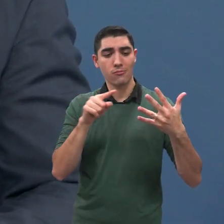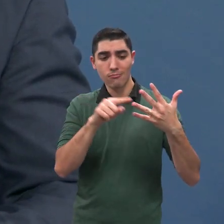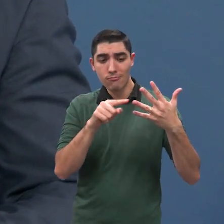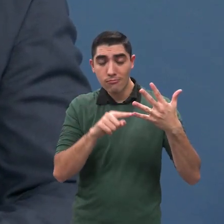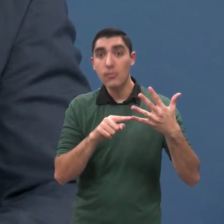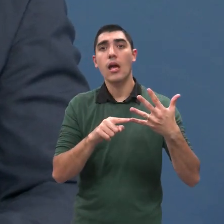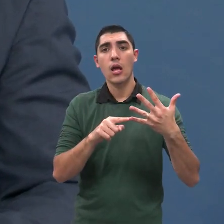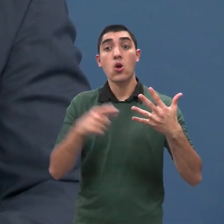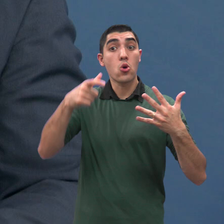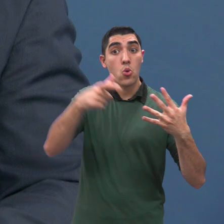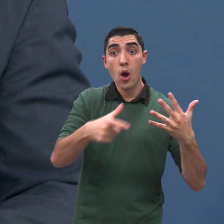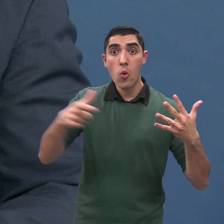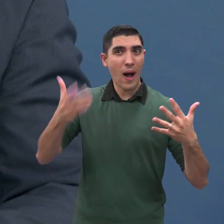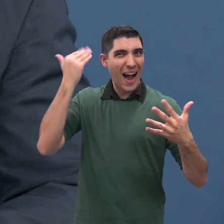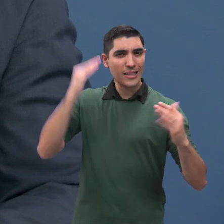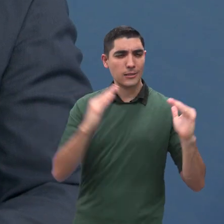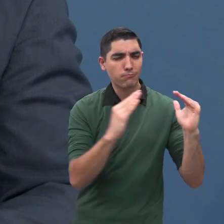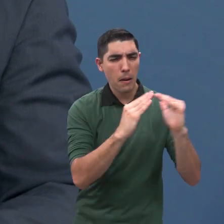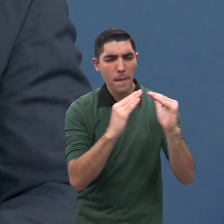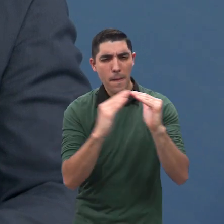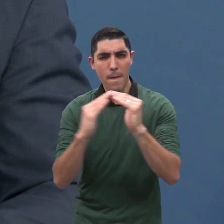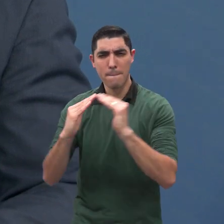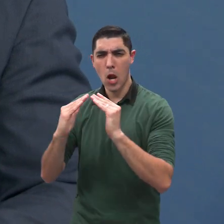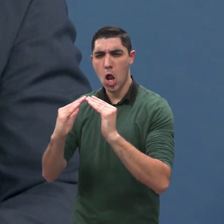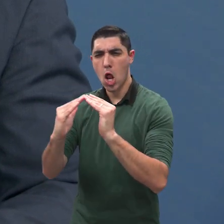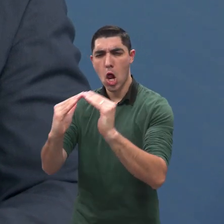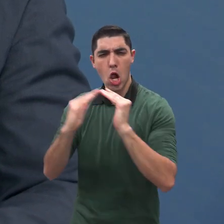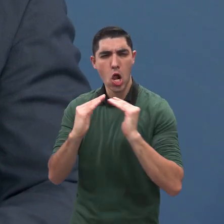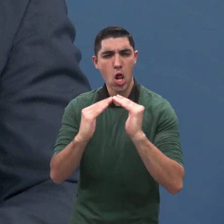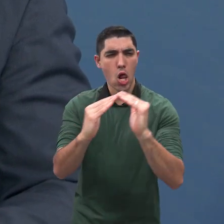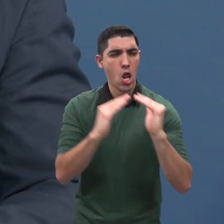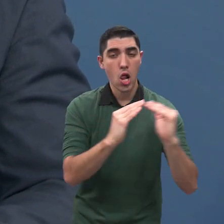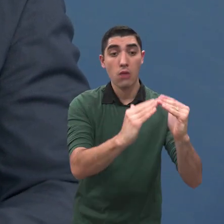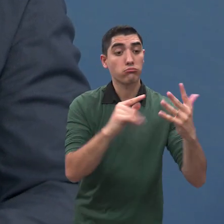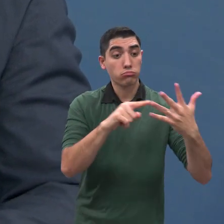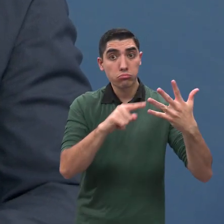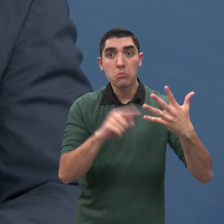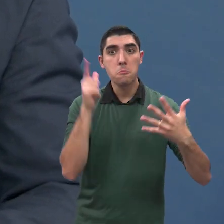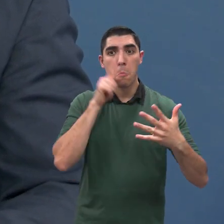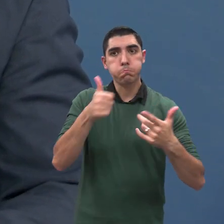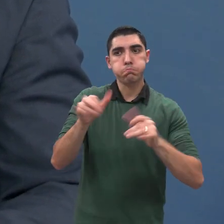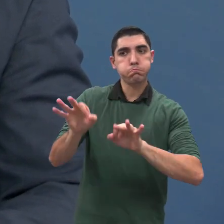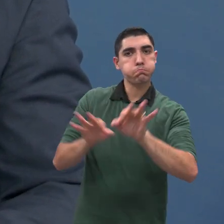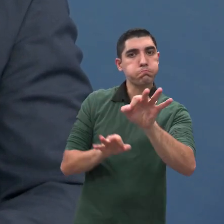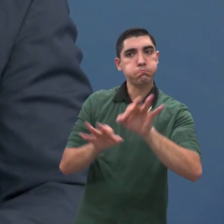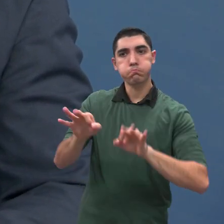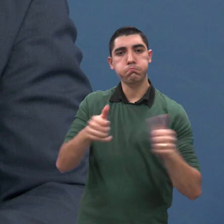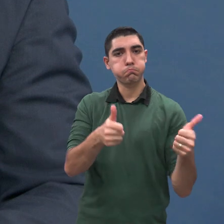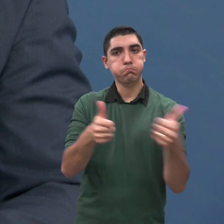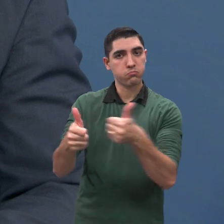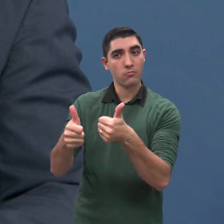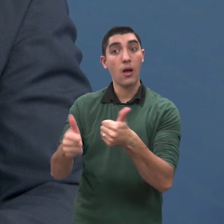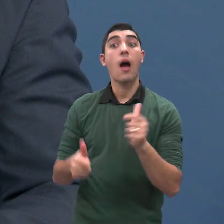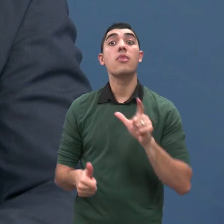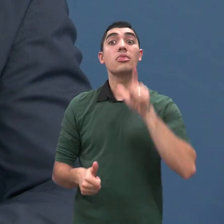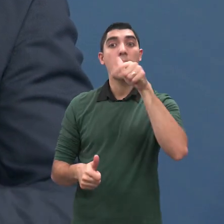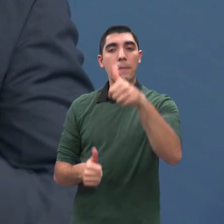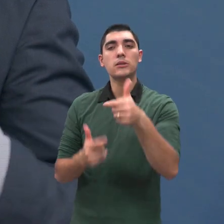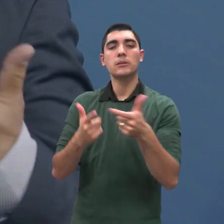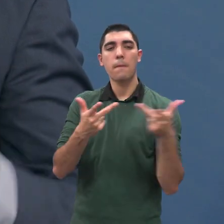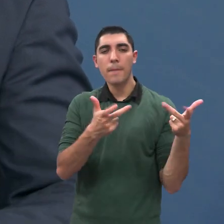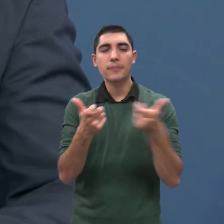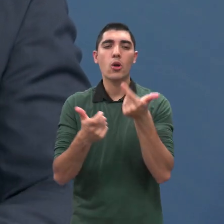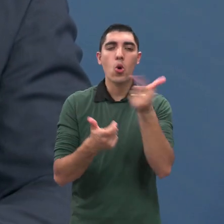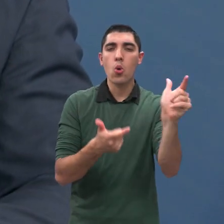grandes conjuntos habitacionais, né? Então a cidade veio organizada, e depois você vai caminhando para